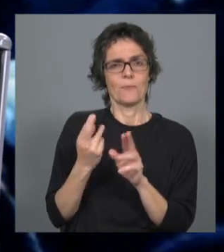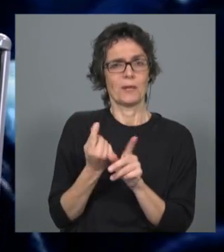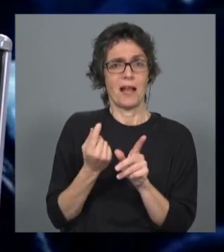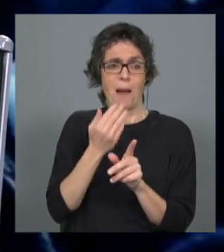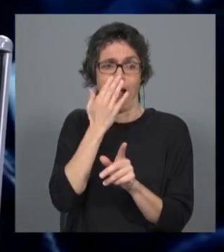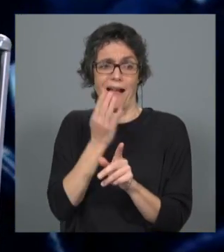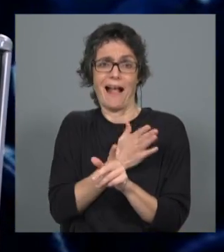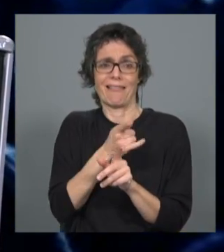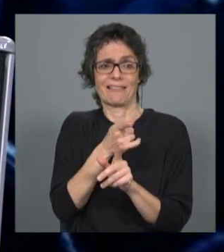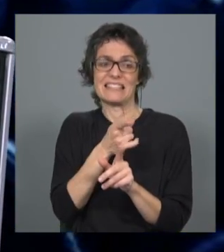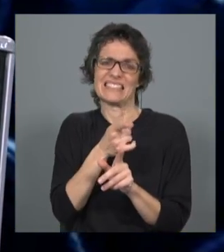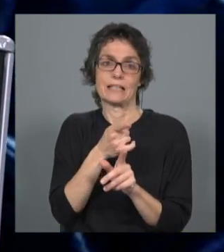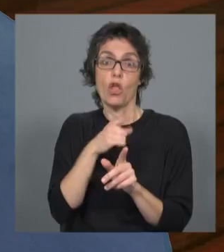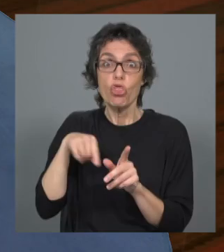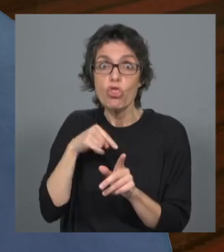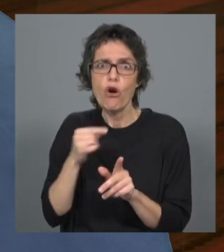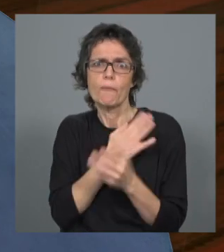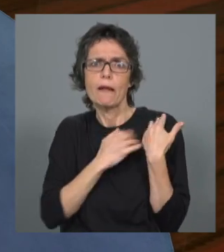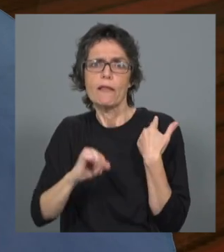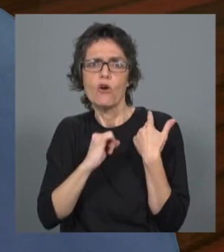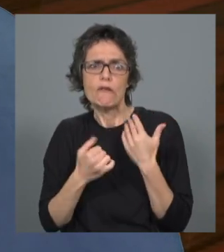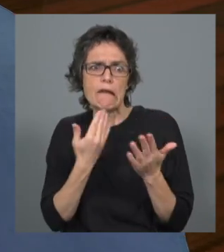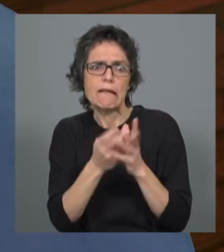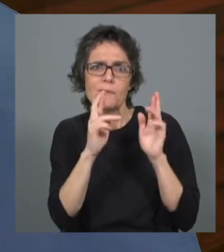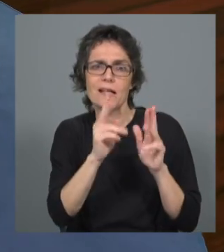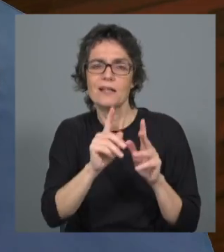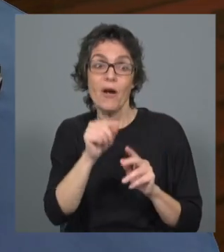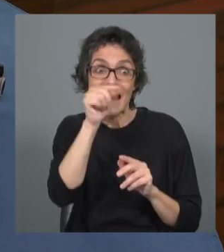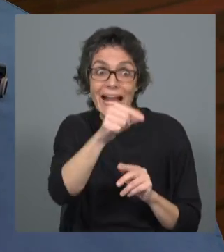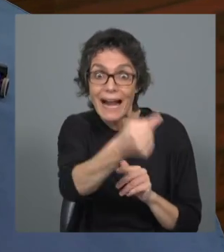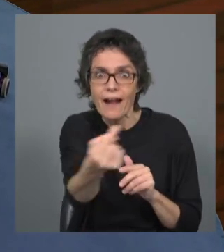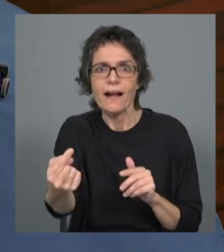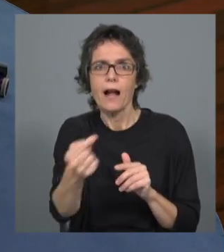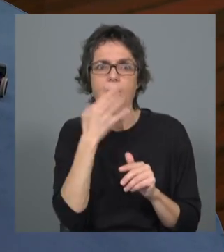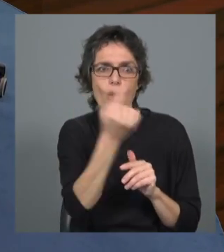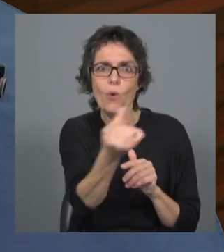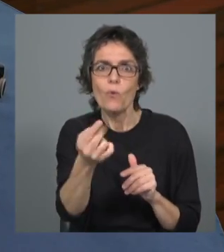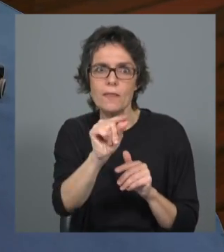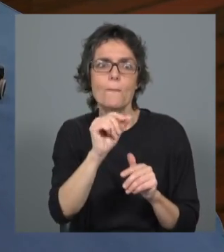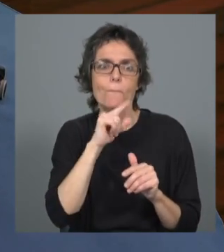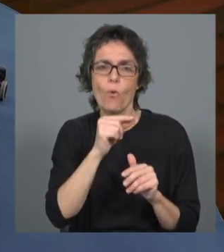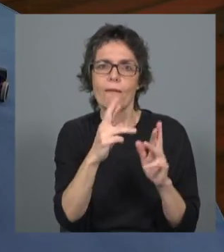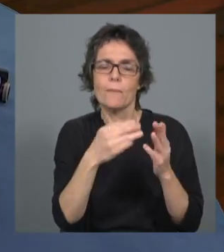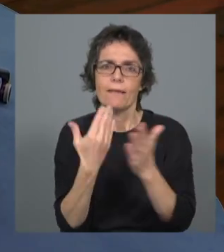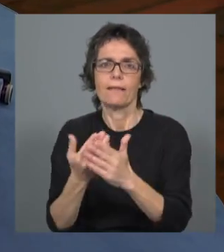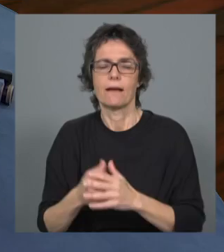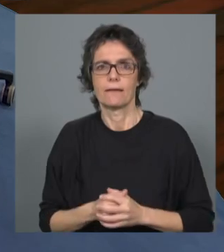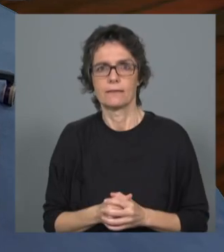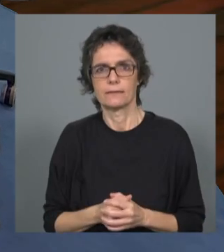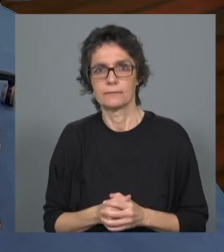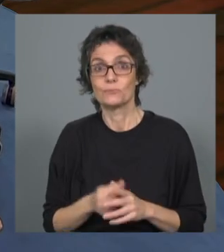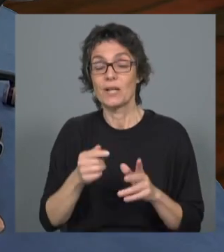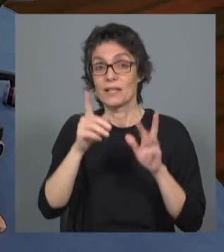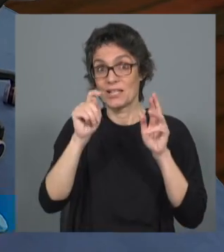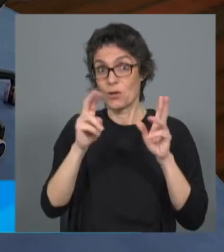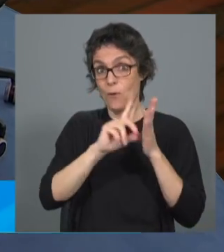que levar esperança aos nossos alunos. Eles têm que ser também sinais dessa mesma esperança, por isso o nosso esperança-te